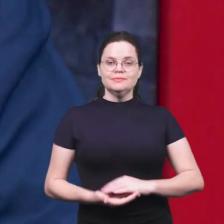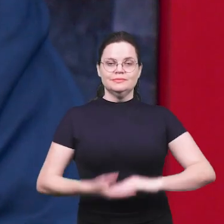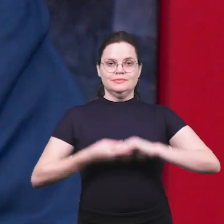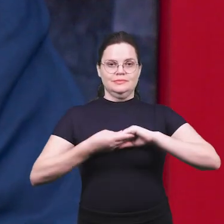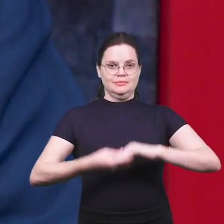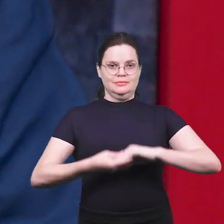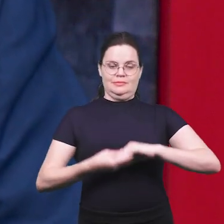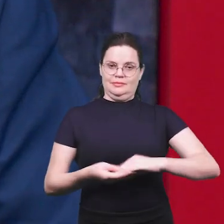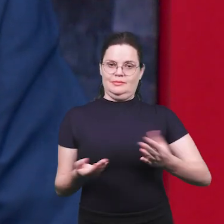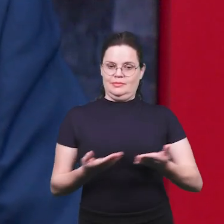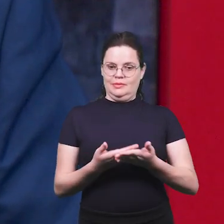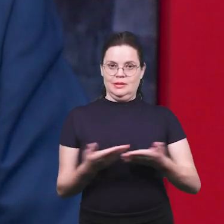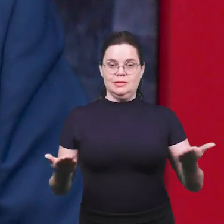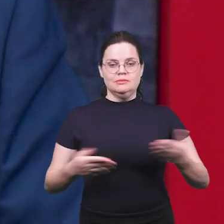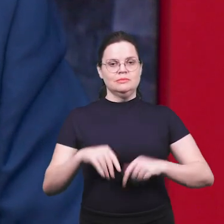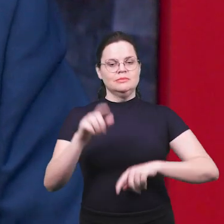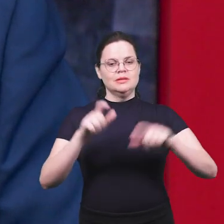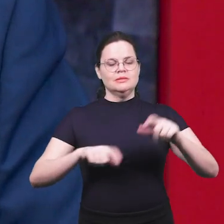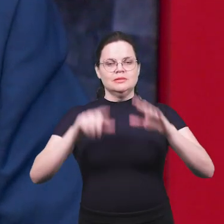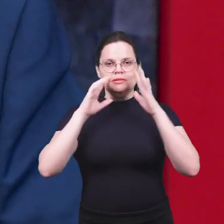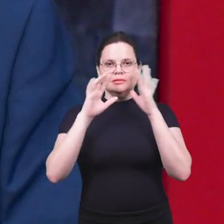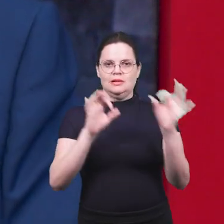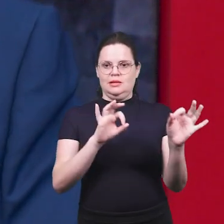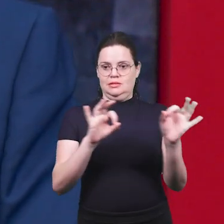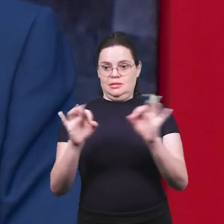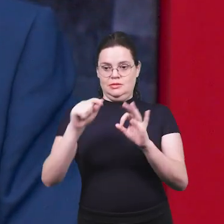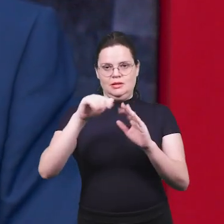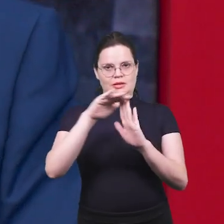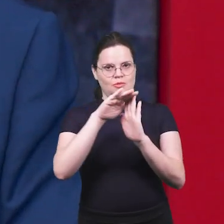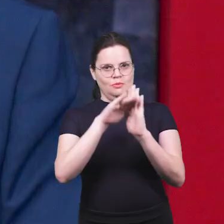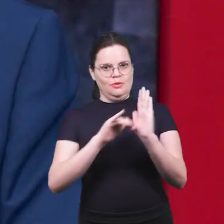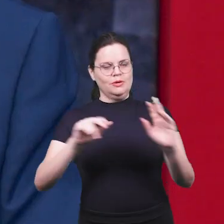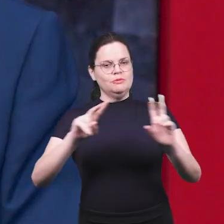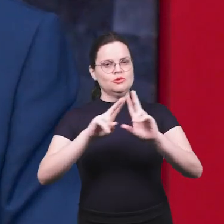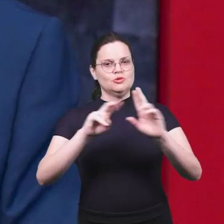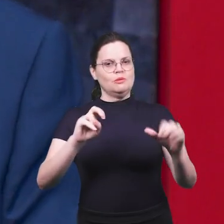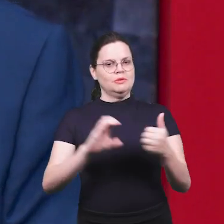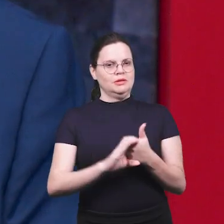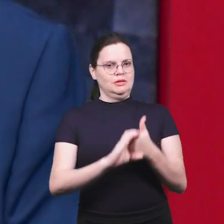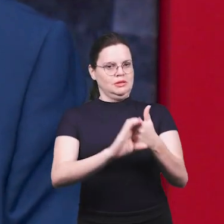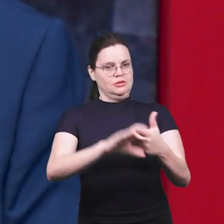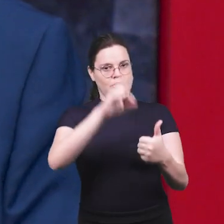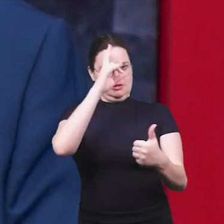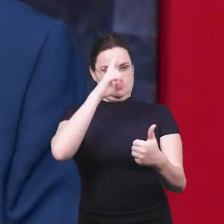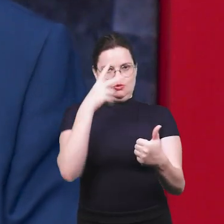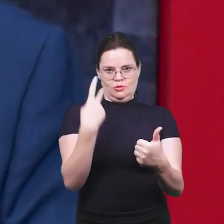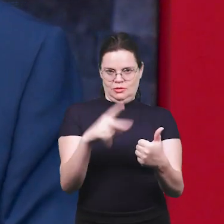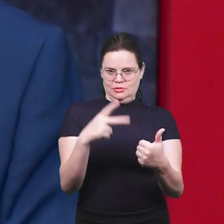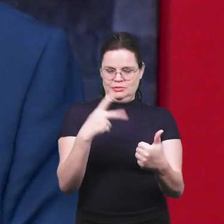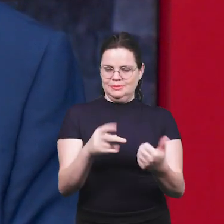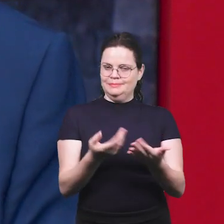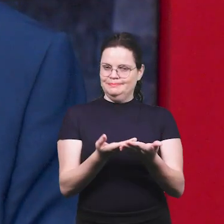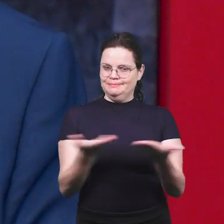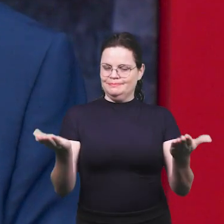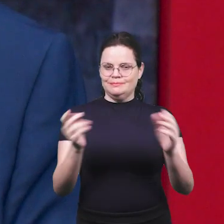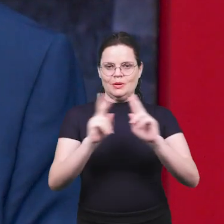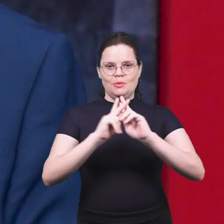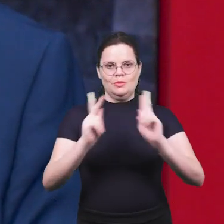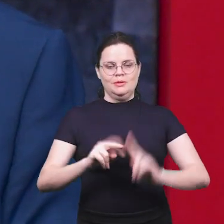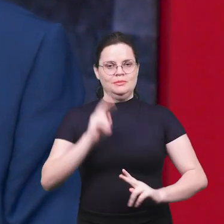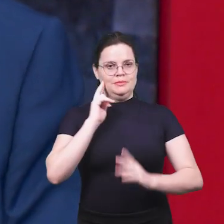Nós saudamos a todos os participantes deste programa, A História do Cristianismo, com a paz do Senhor